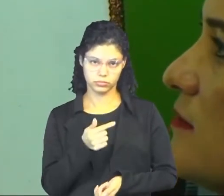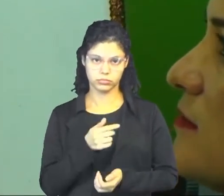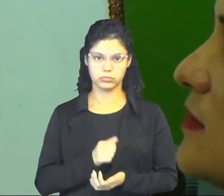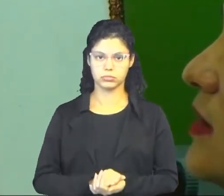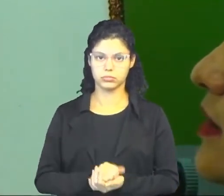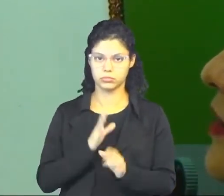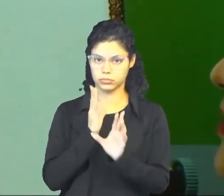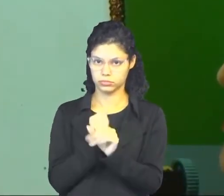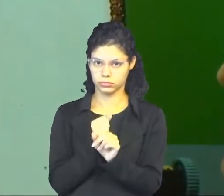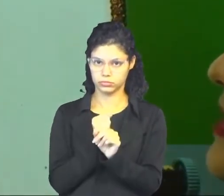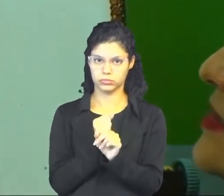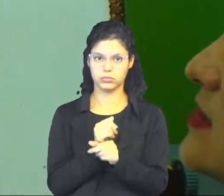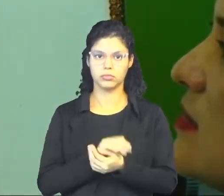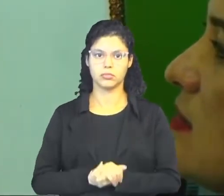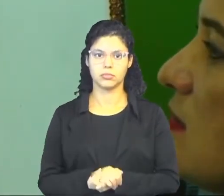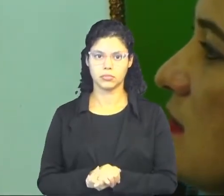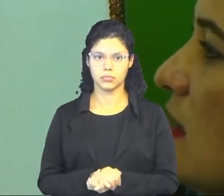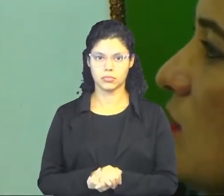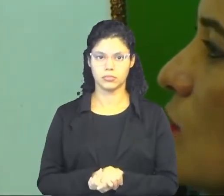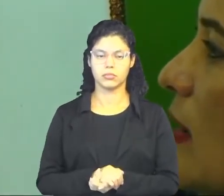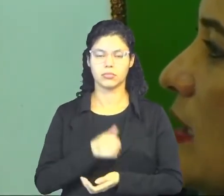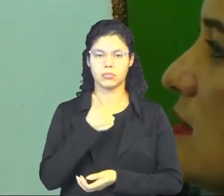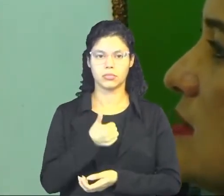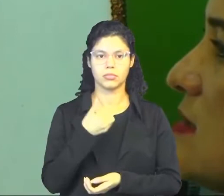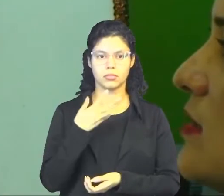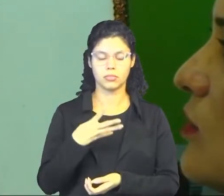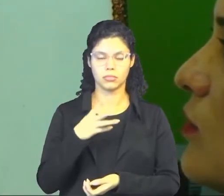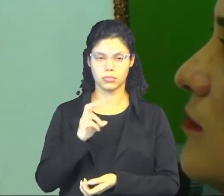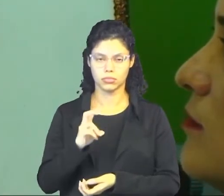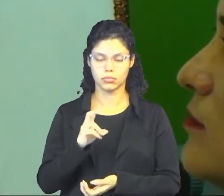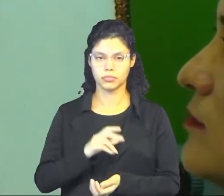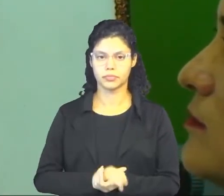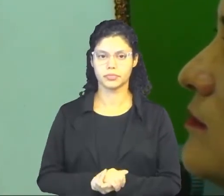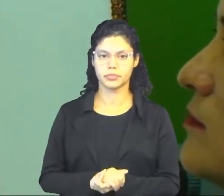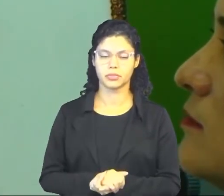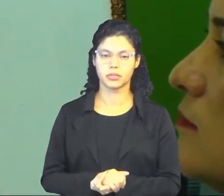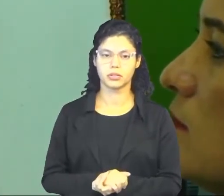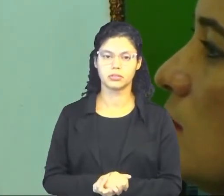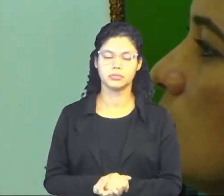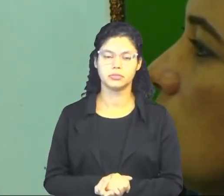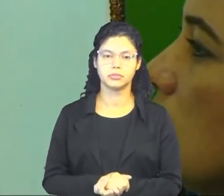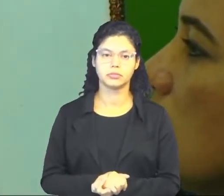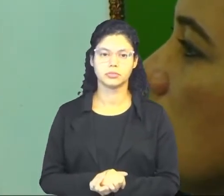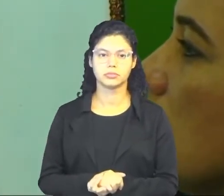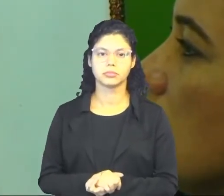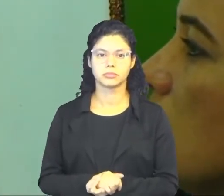267 mais 145.